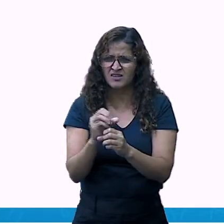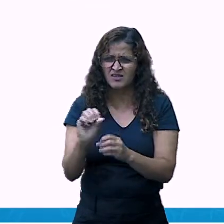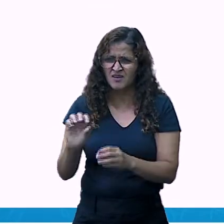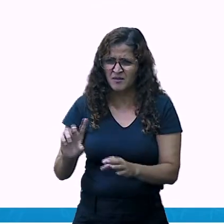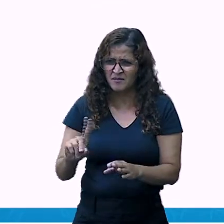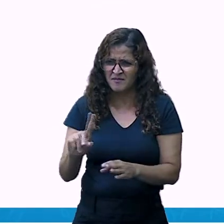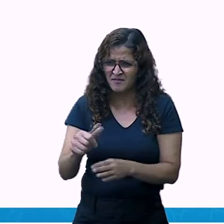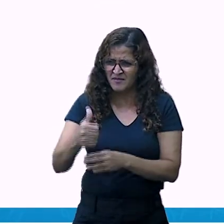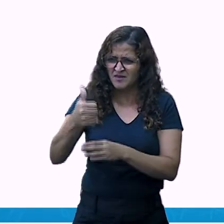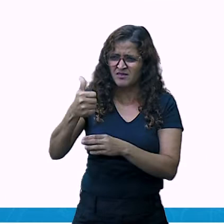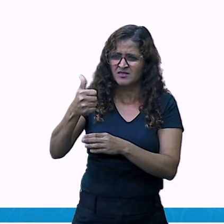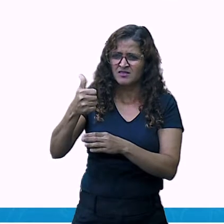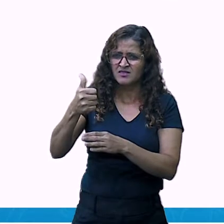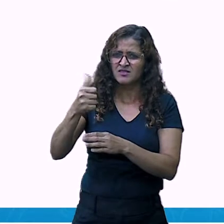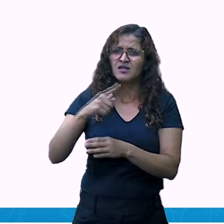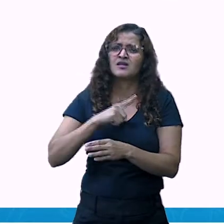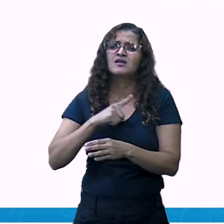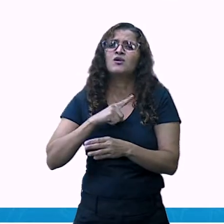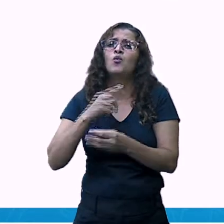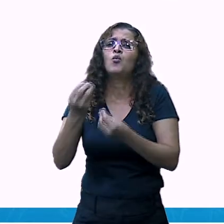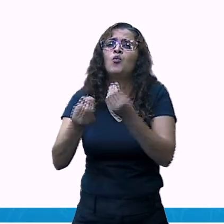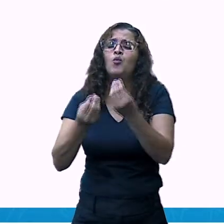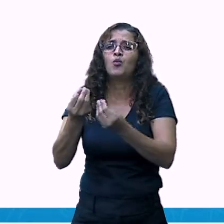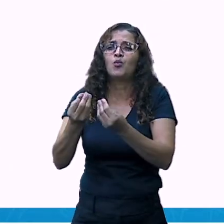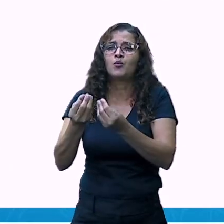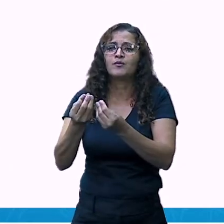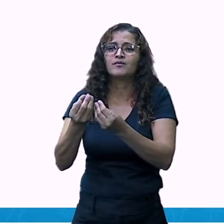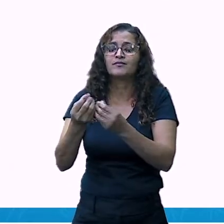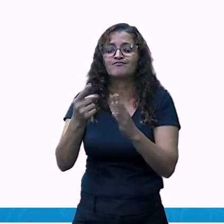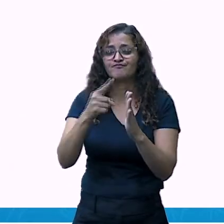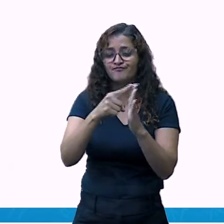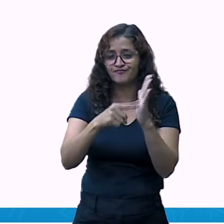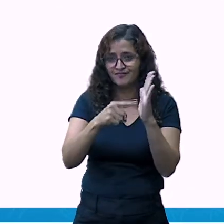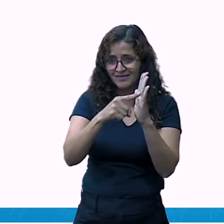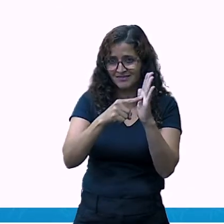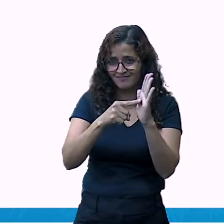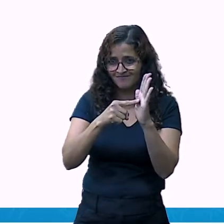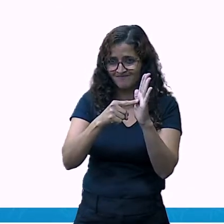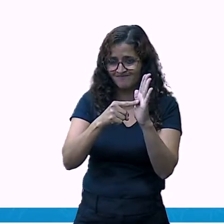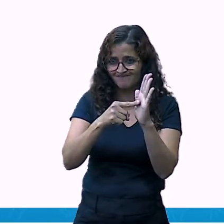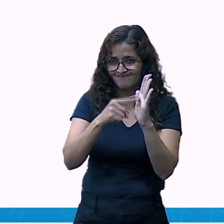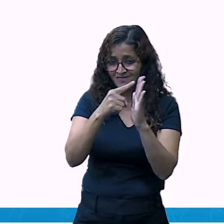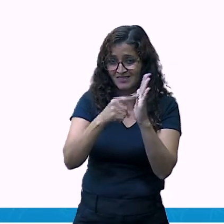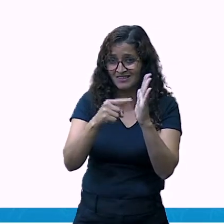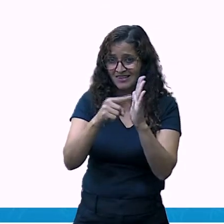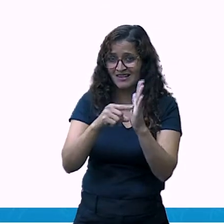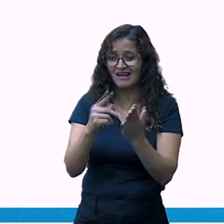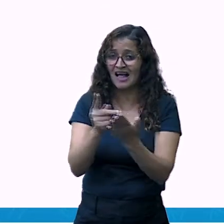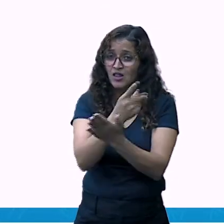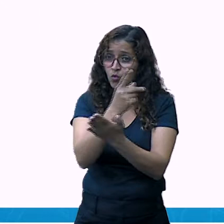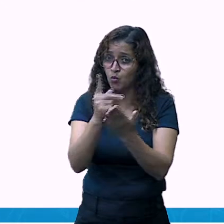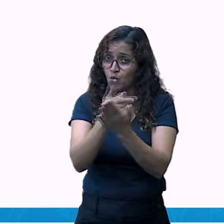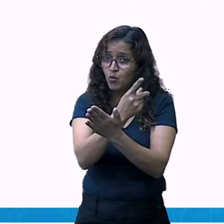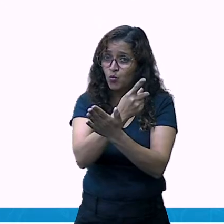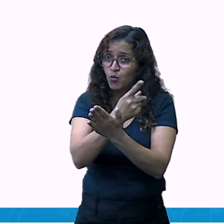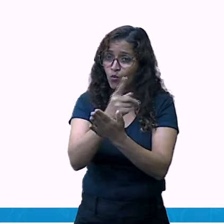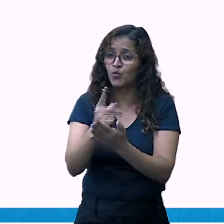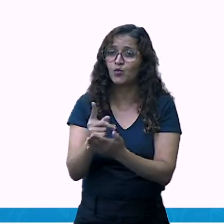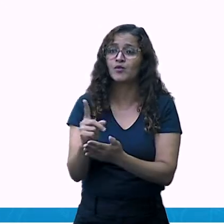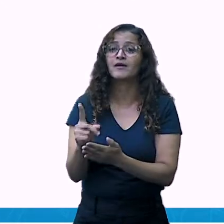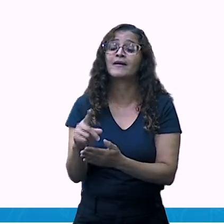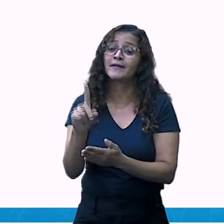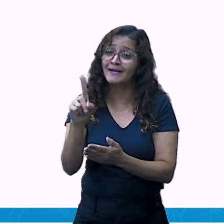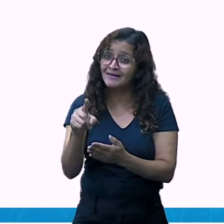a nossa resposta é falsa. Traz benefício, sim. Ele é